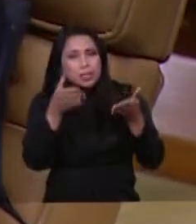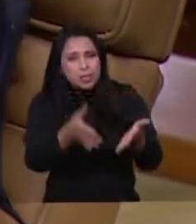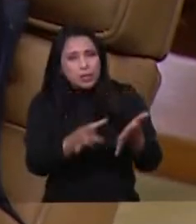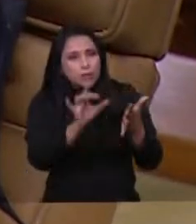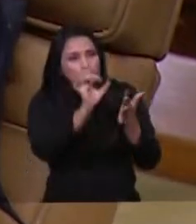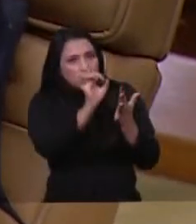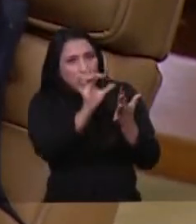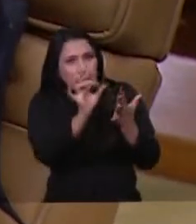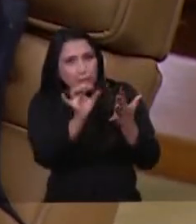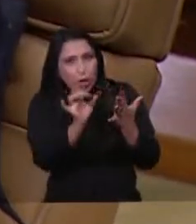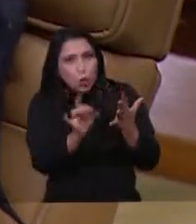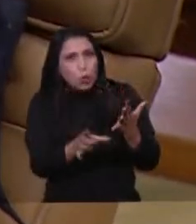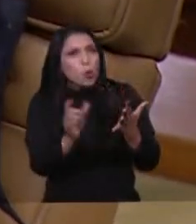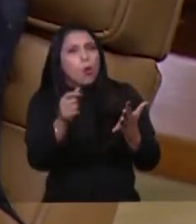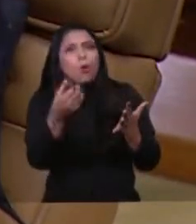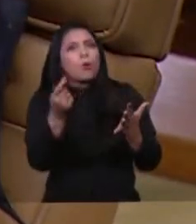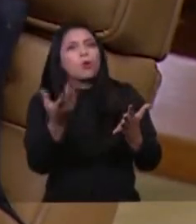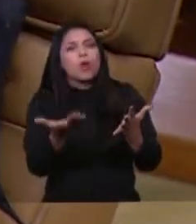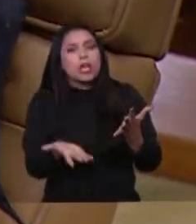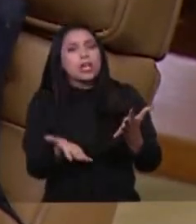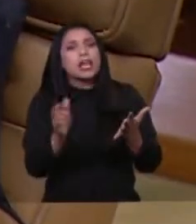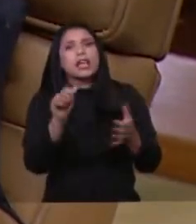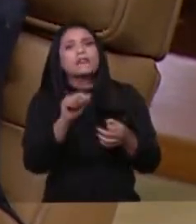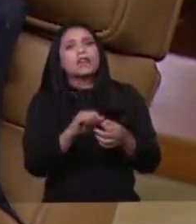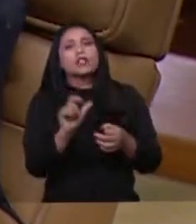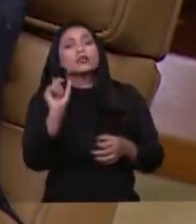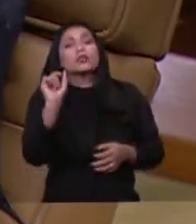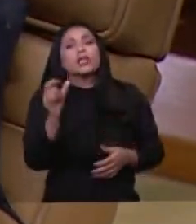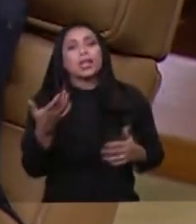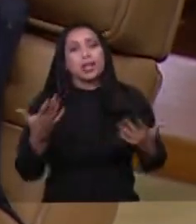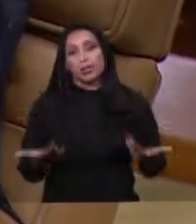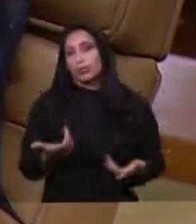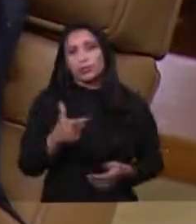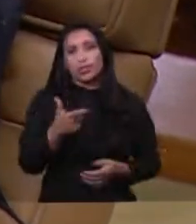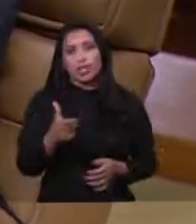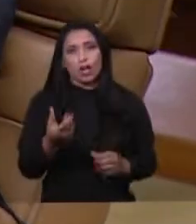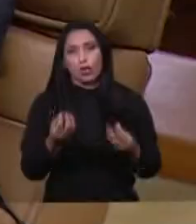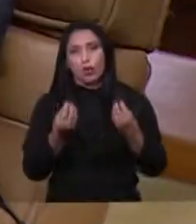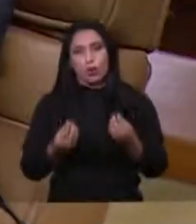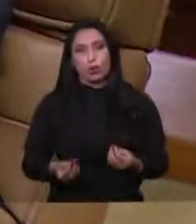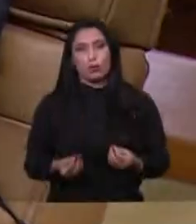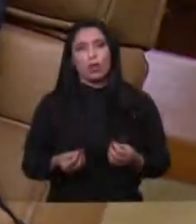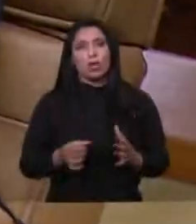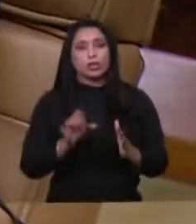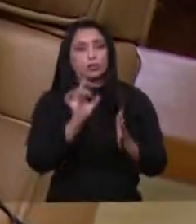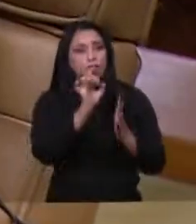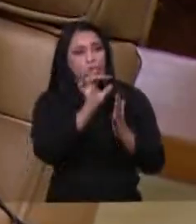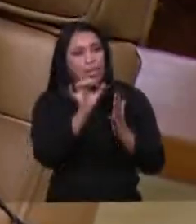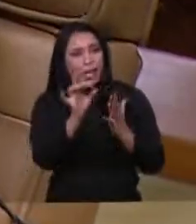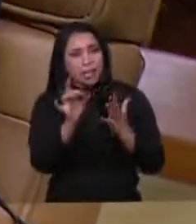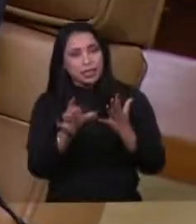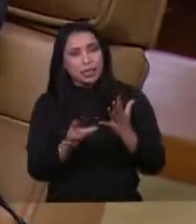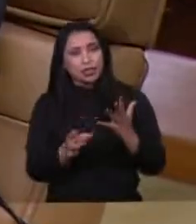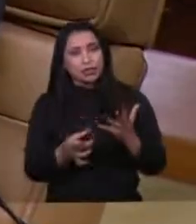um, ele exige de cada indivíduo a sua